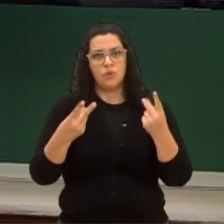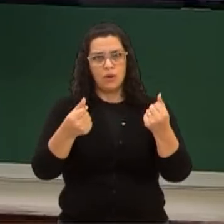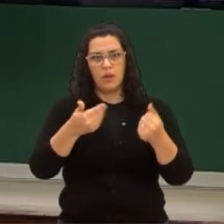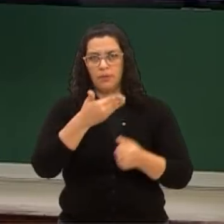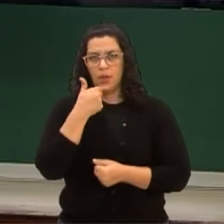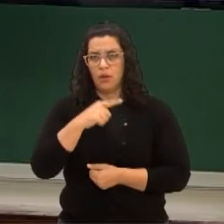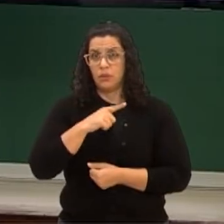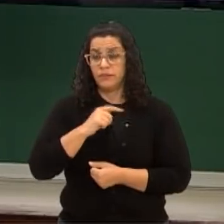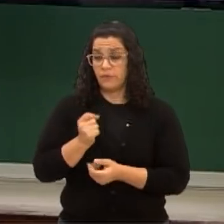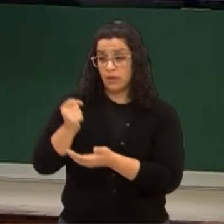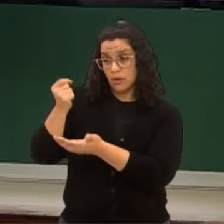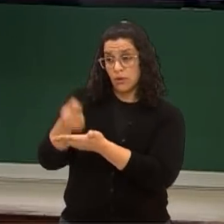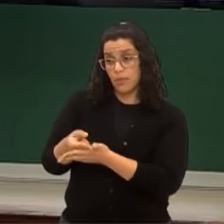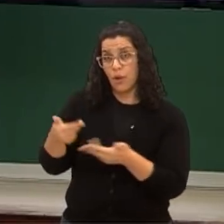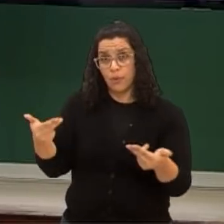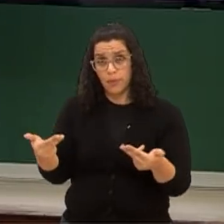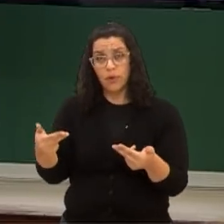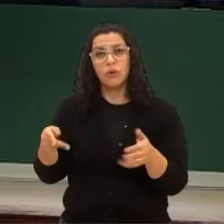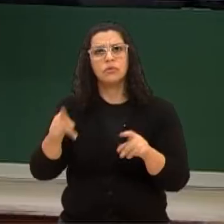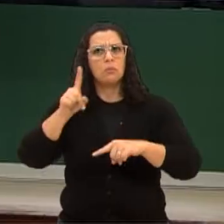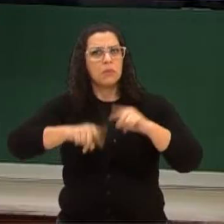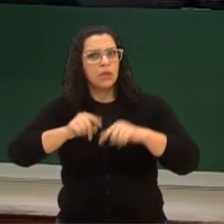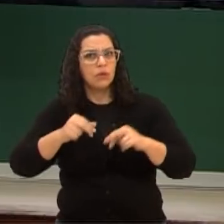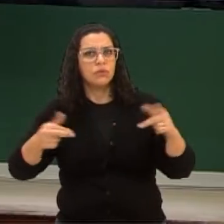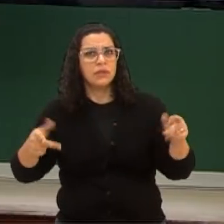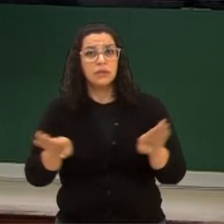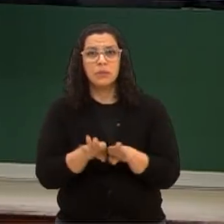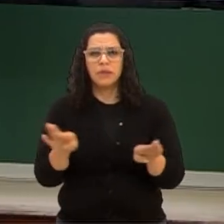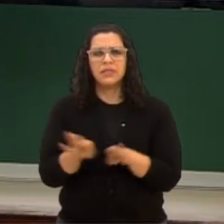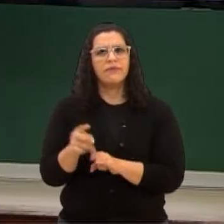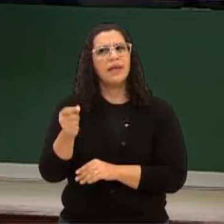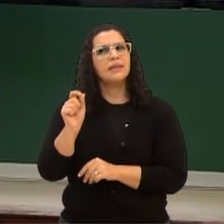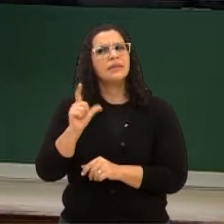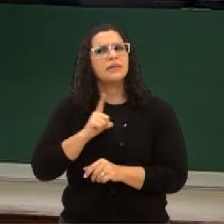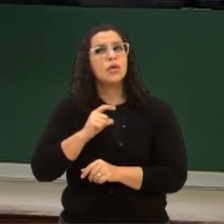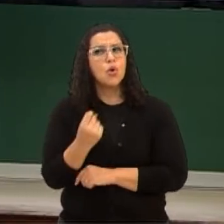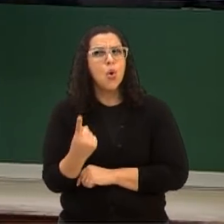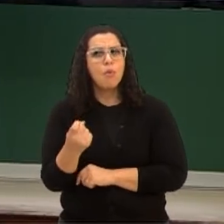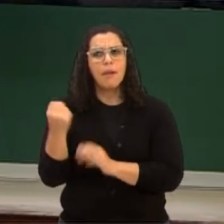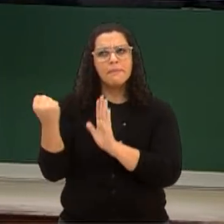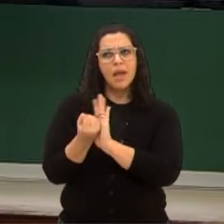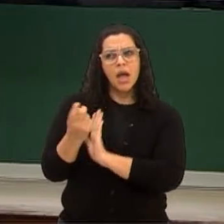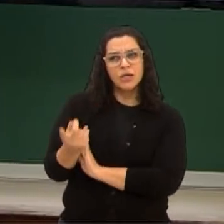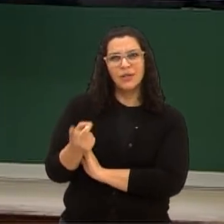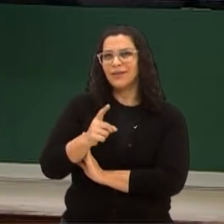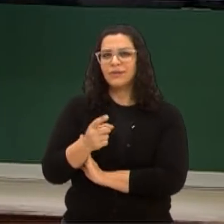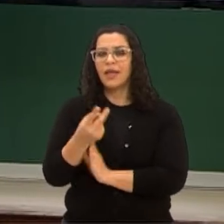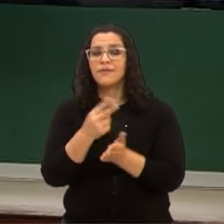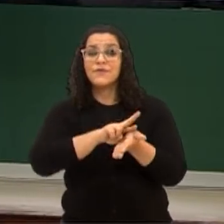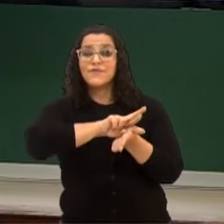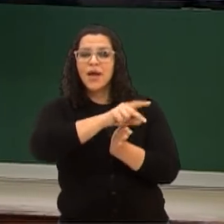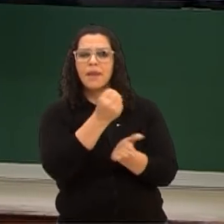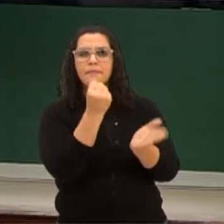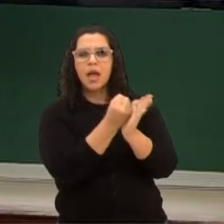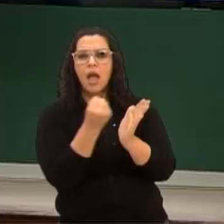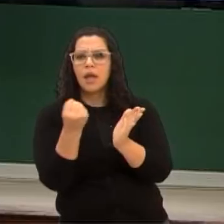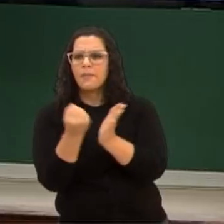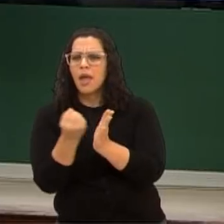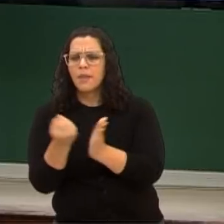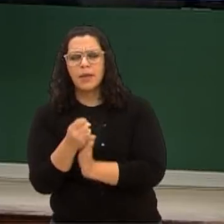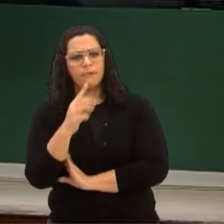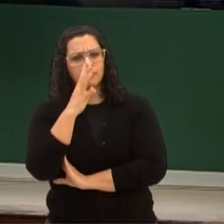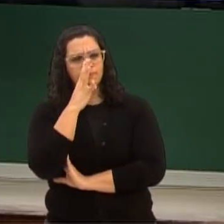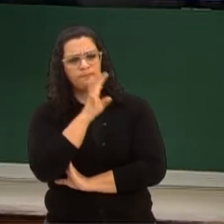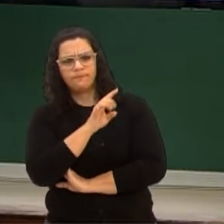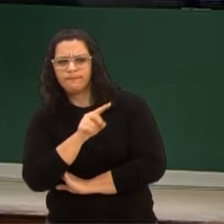dizer, quando você vai comprar um determinado produto, dificilmente você vai ter apenas uma marca para escolher. Você vai ter